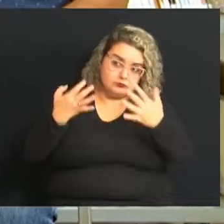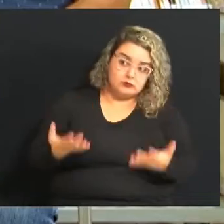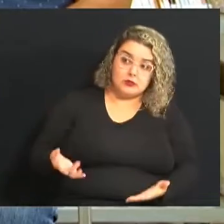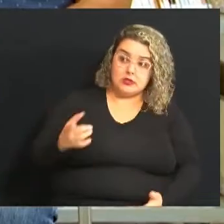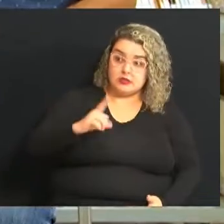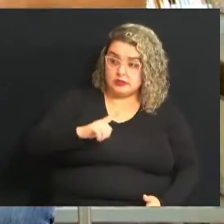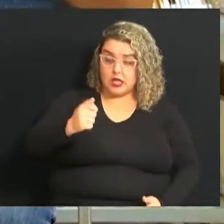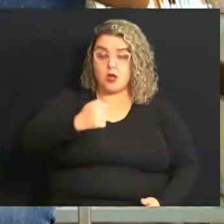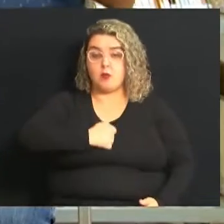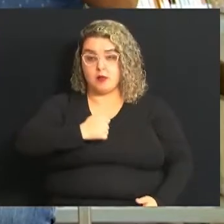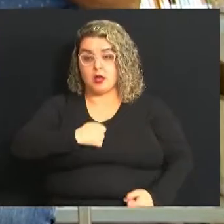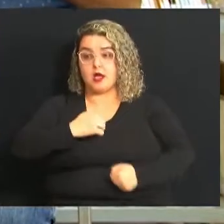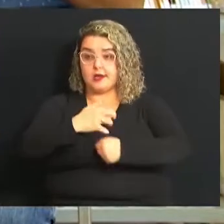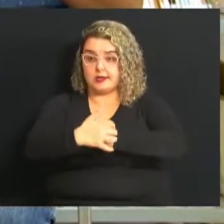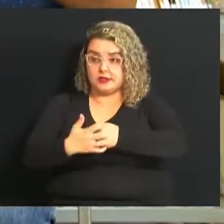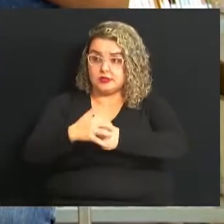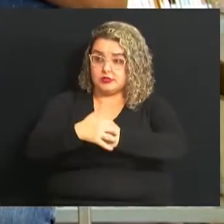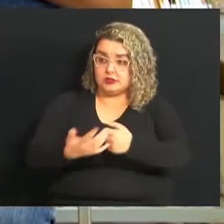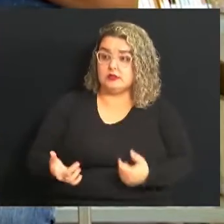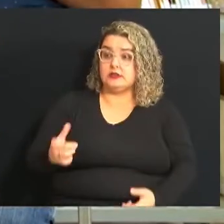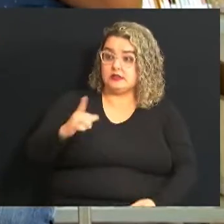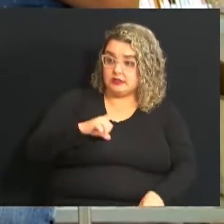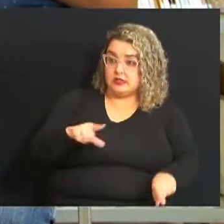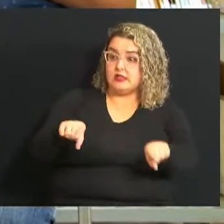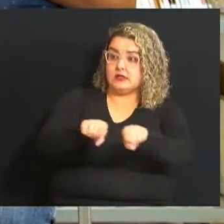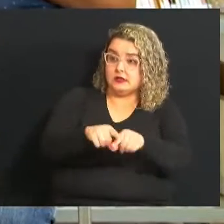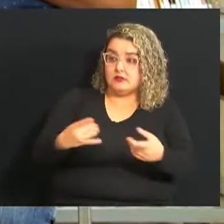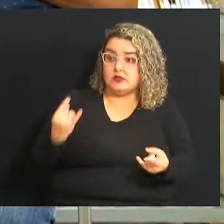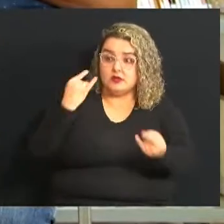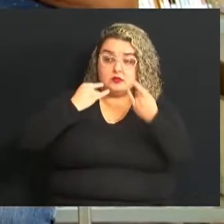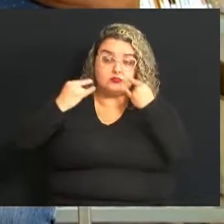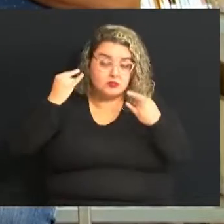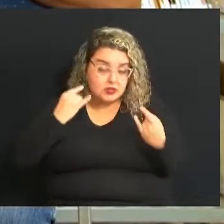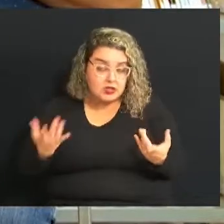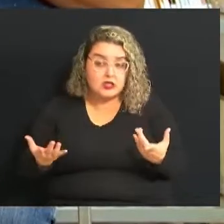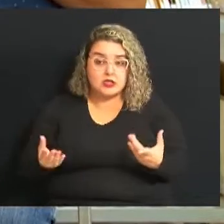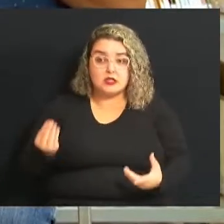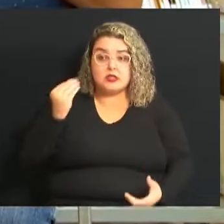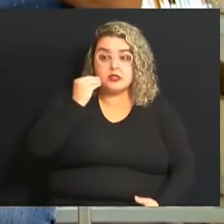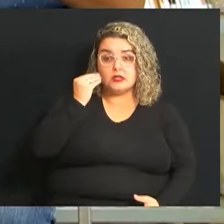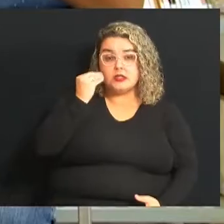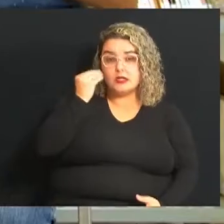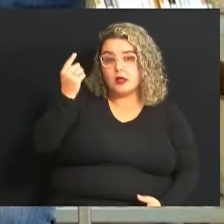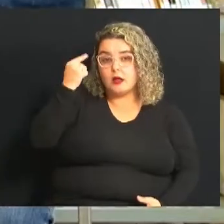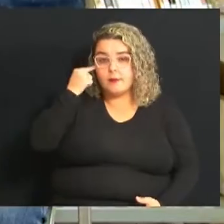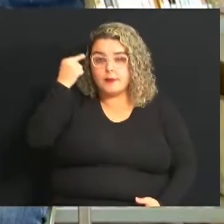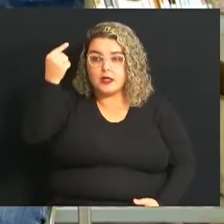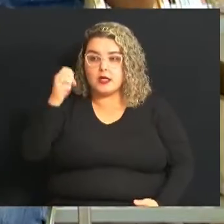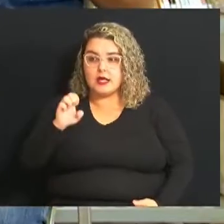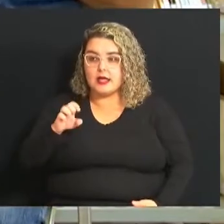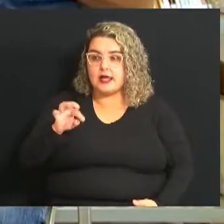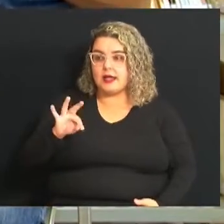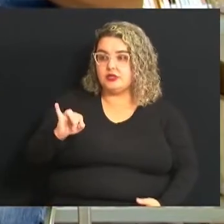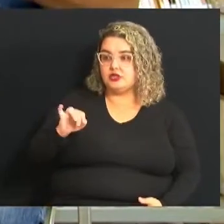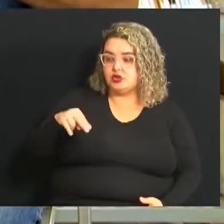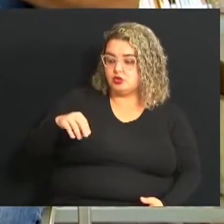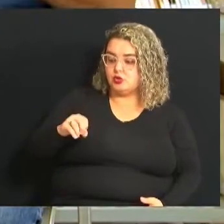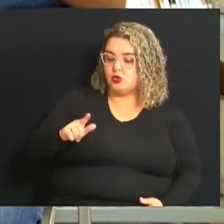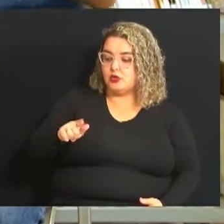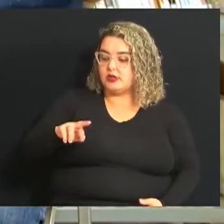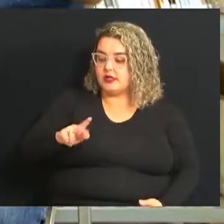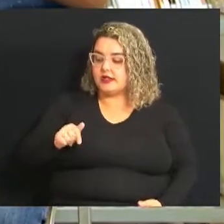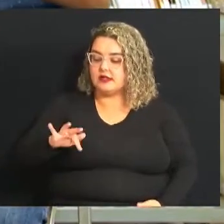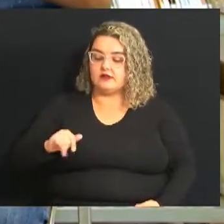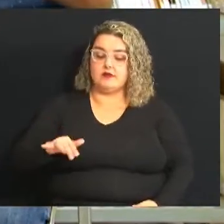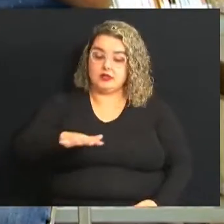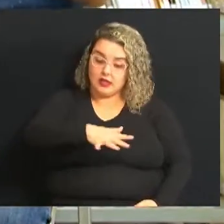antropologia digital, então tem também um interesse hoje em tentar pensar o que seria uma etnografia do campo digital, né?